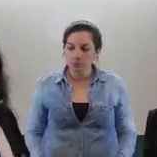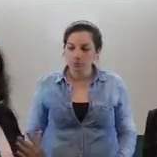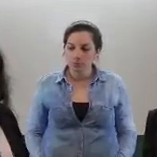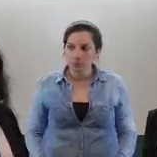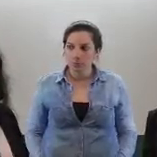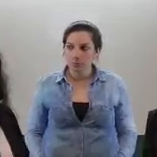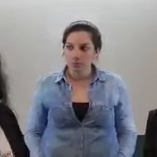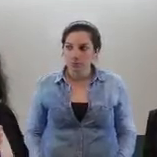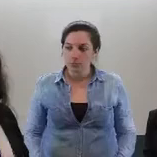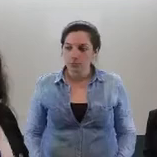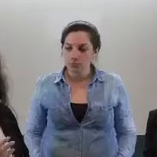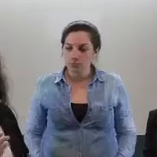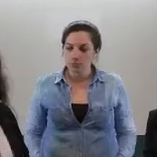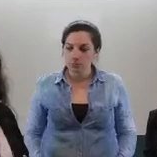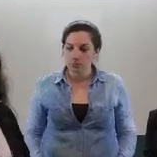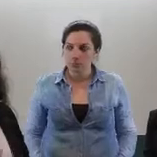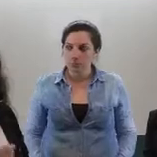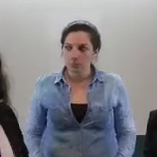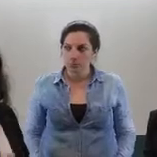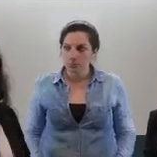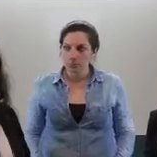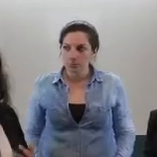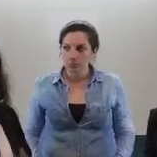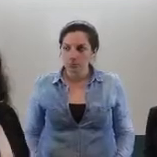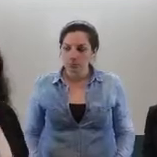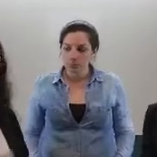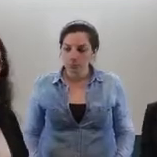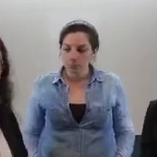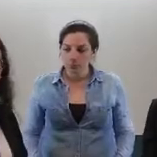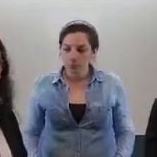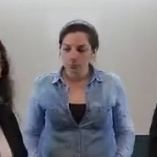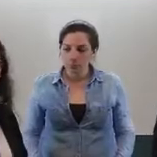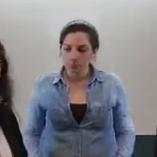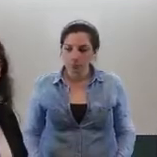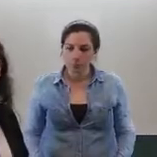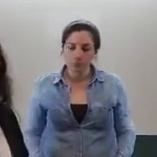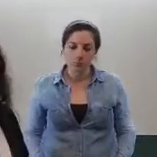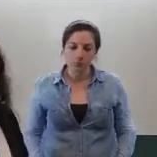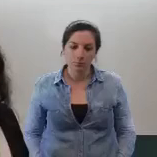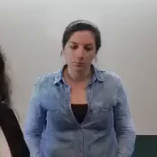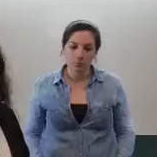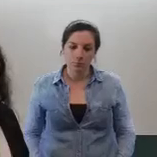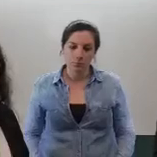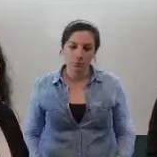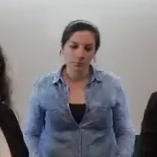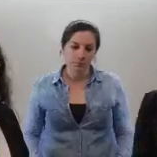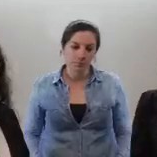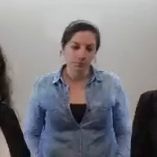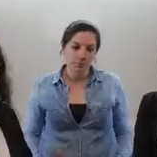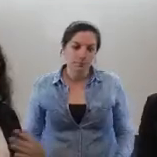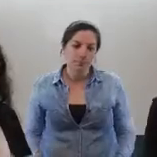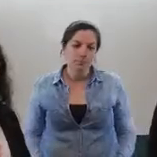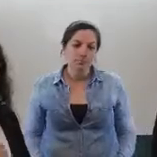publicar algum livro, ou então uma dissertação que precisa ser encadernada, aí a gente utiliza aqui a lombada. Aí, aqui